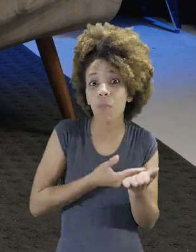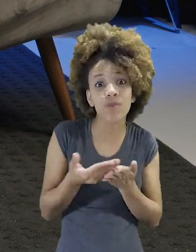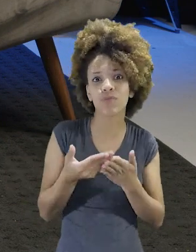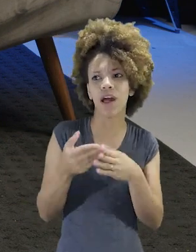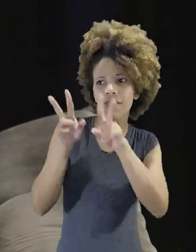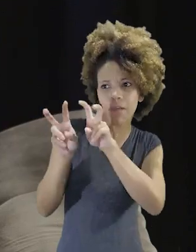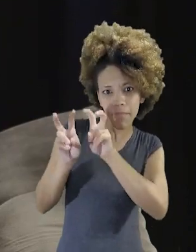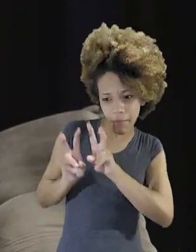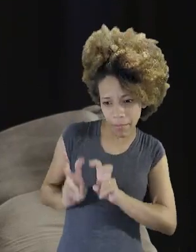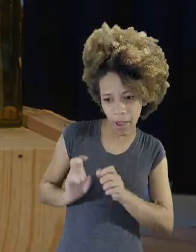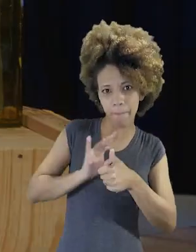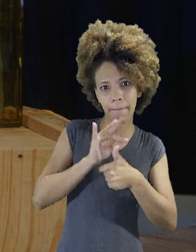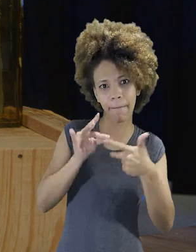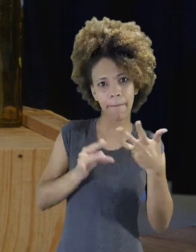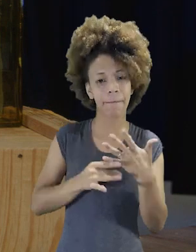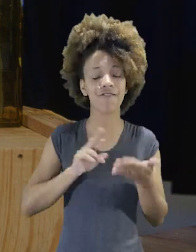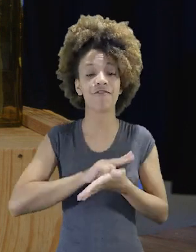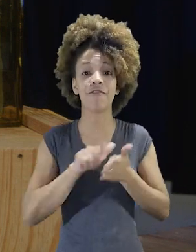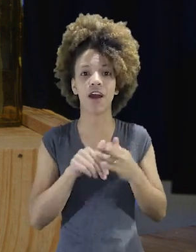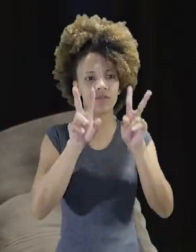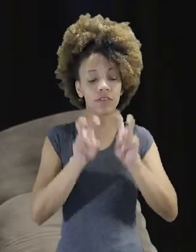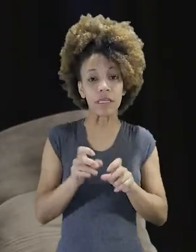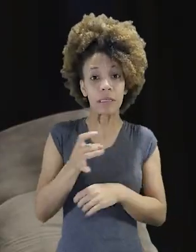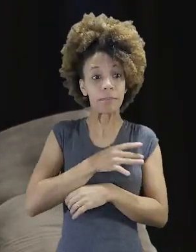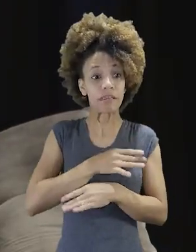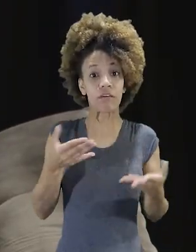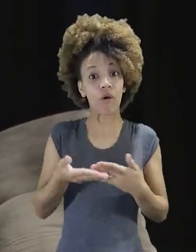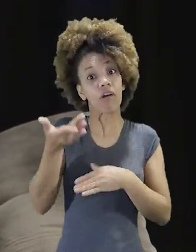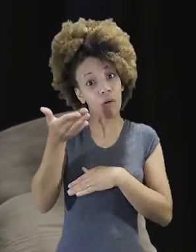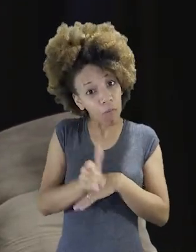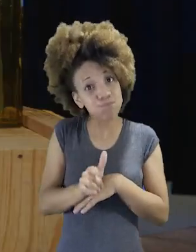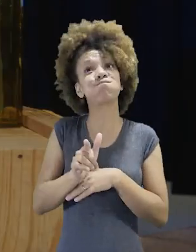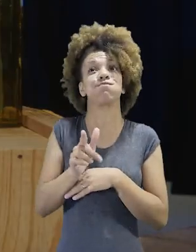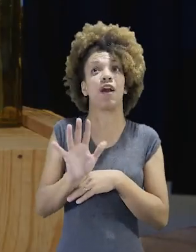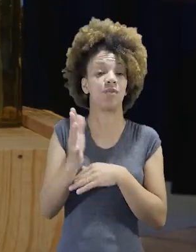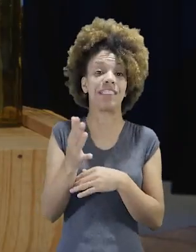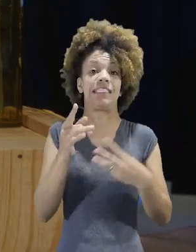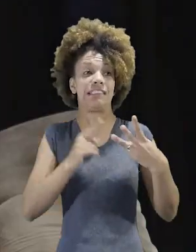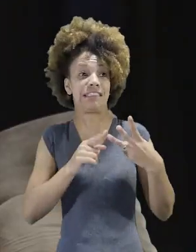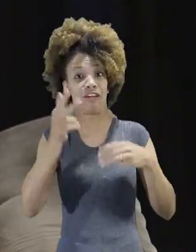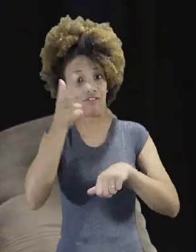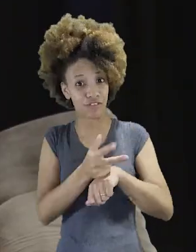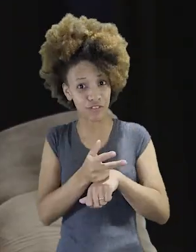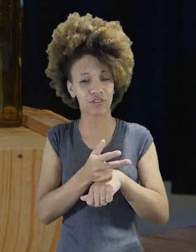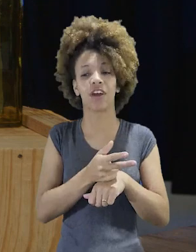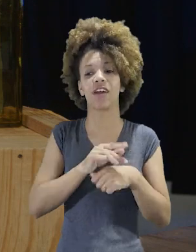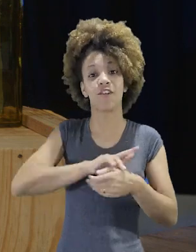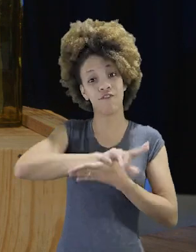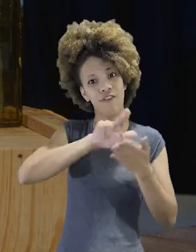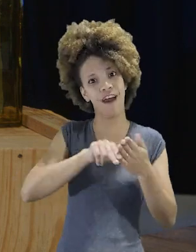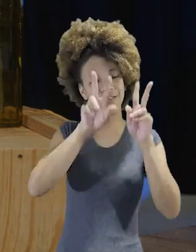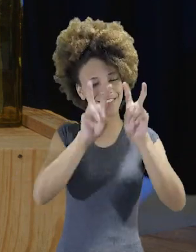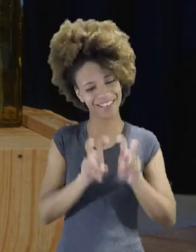a gente foi para tanto assunto rendeu muitos assuntos que eu tenho medo de agora acontecer de novo terceiro vídeo de gravar um